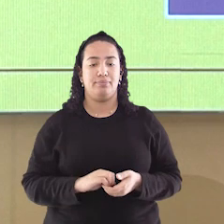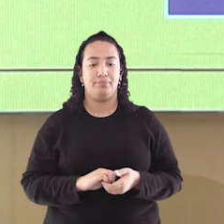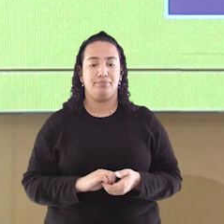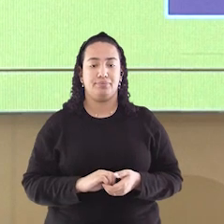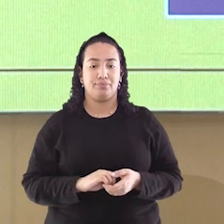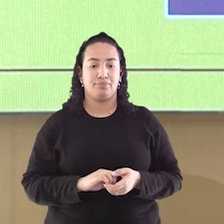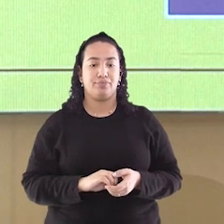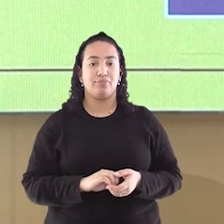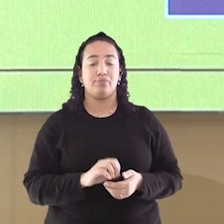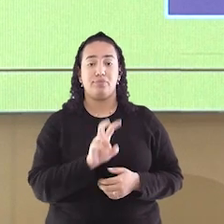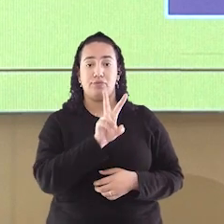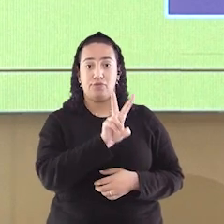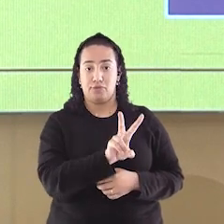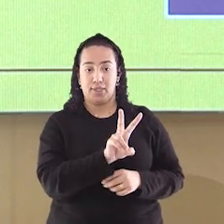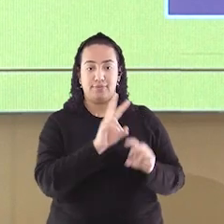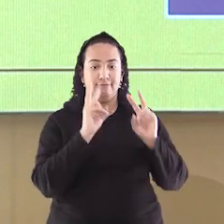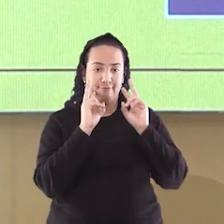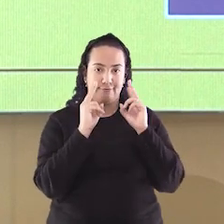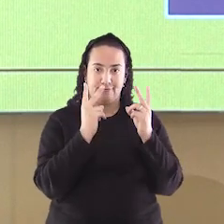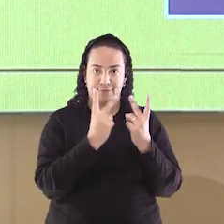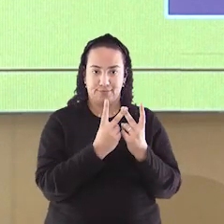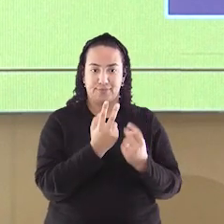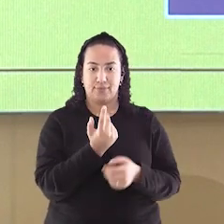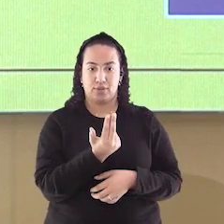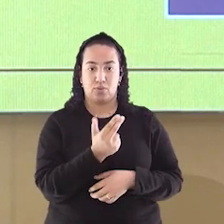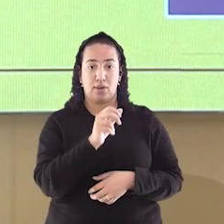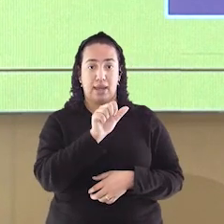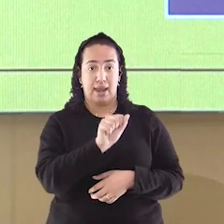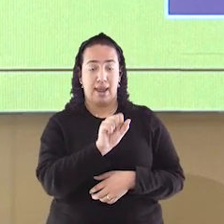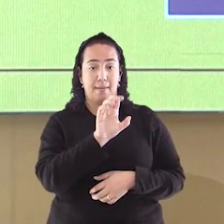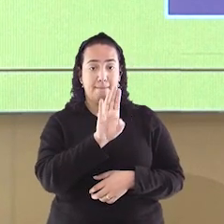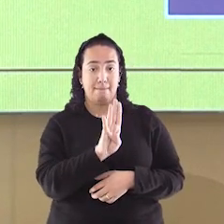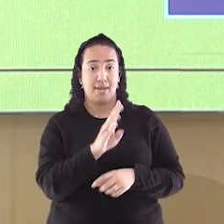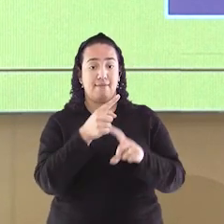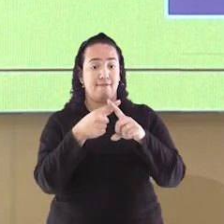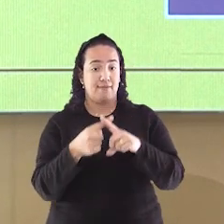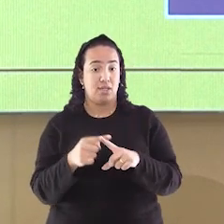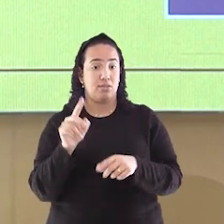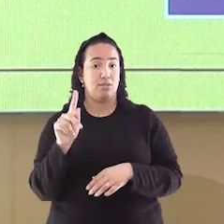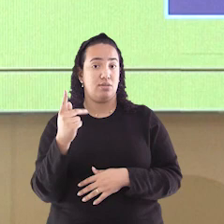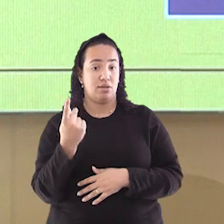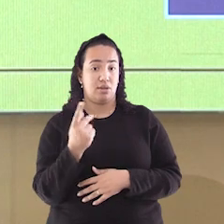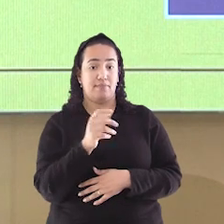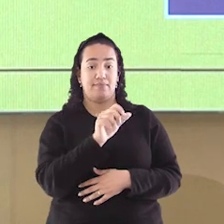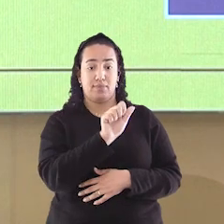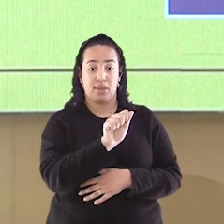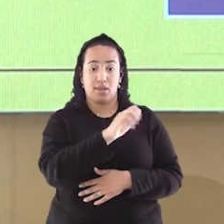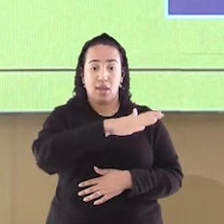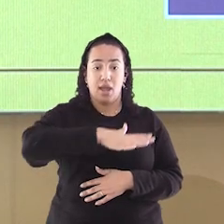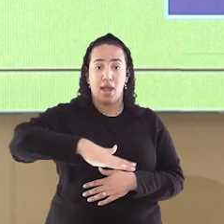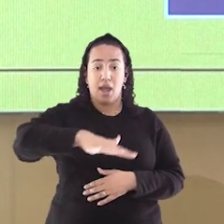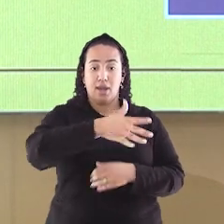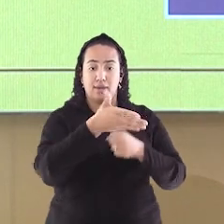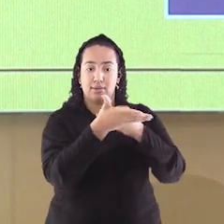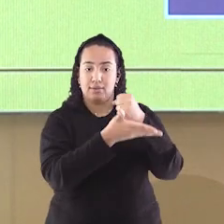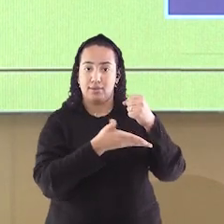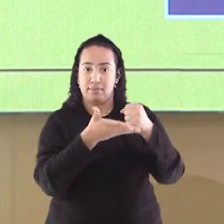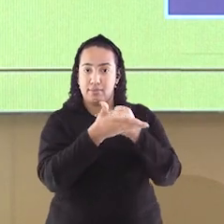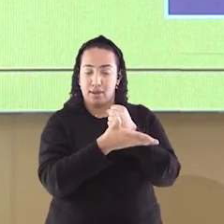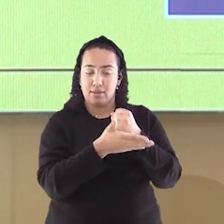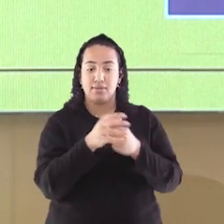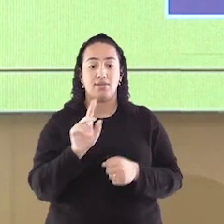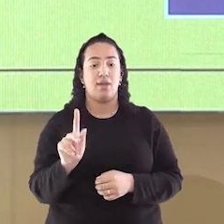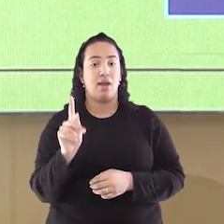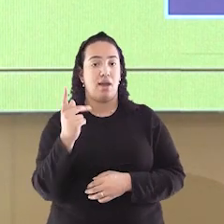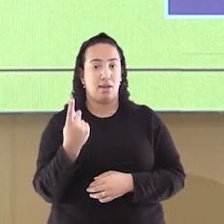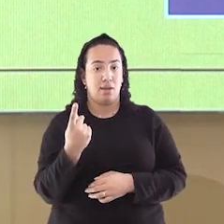V de volume é igual a AB vezes H. A B seria área da base e